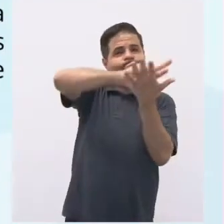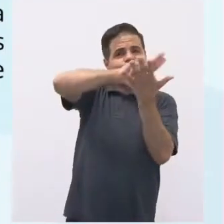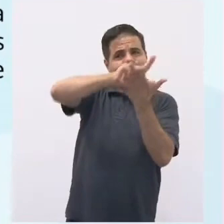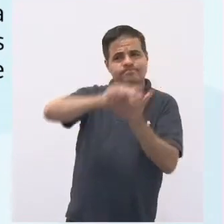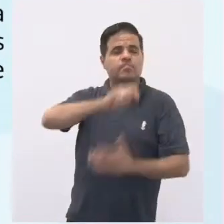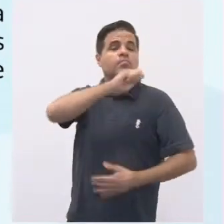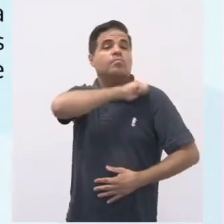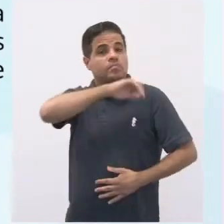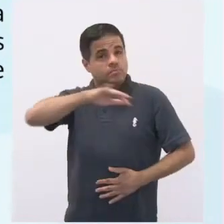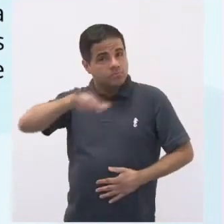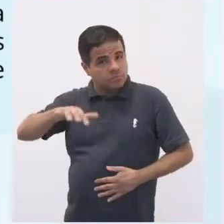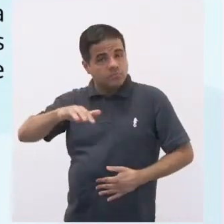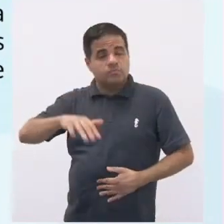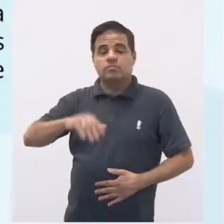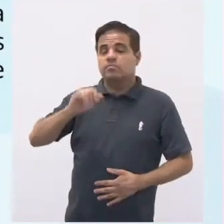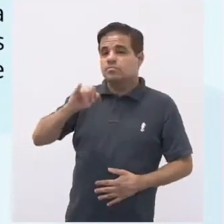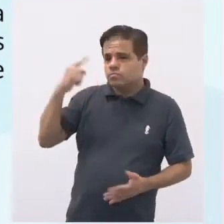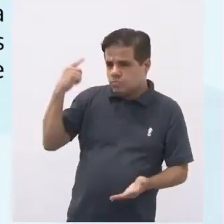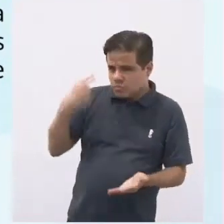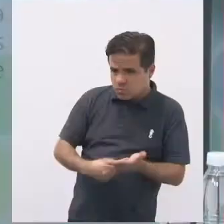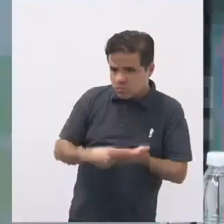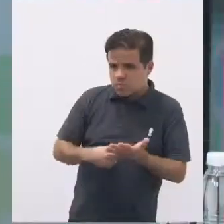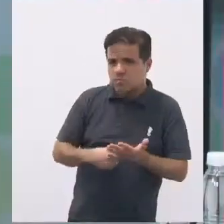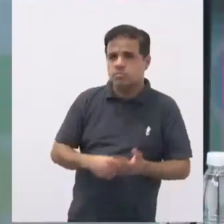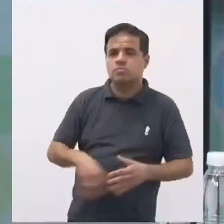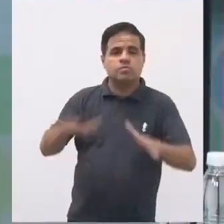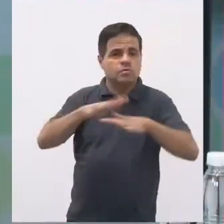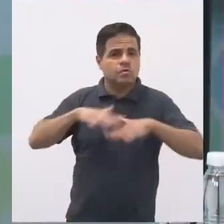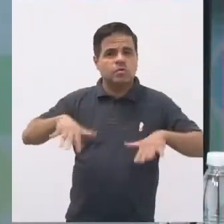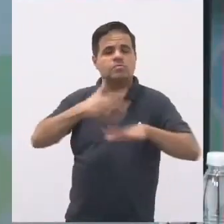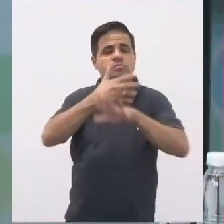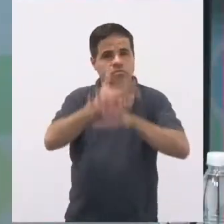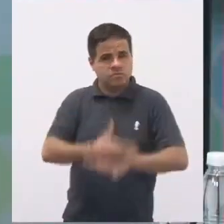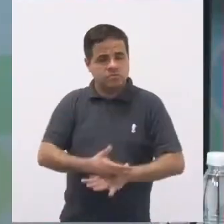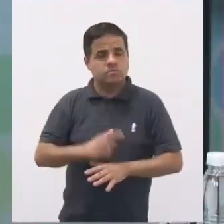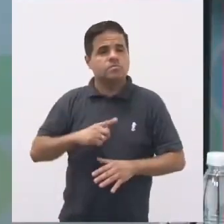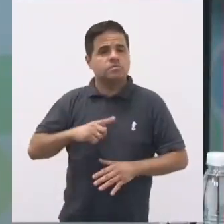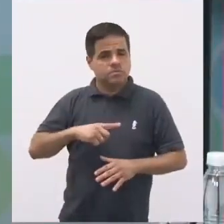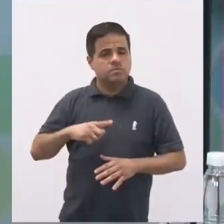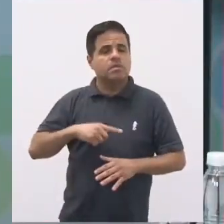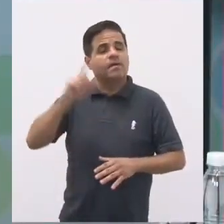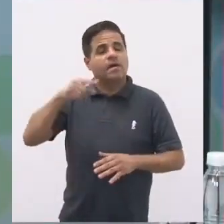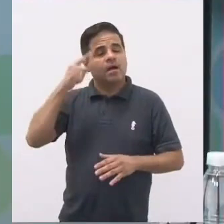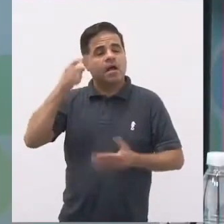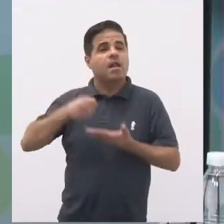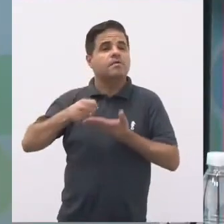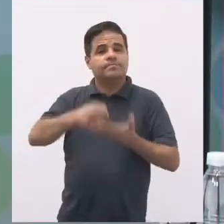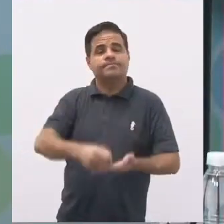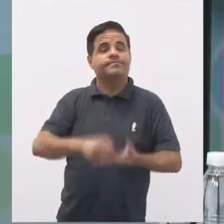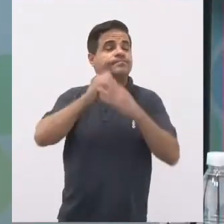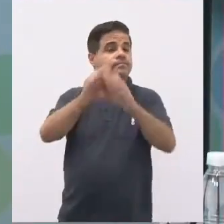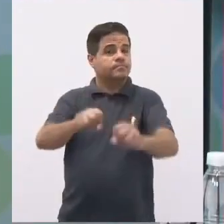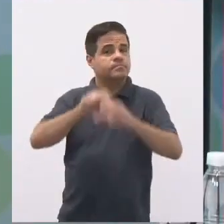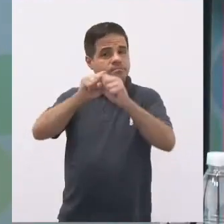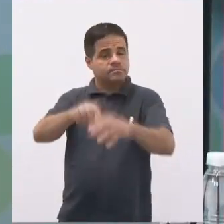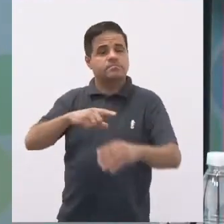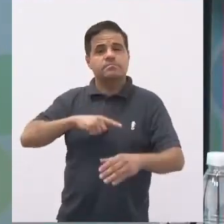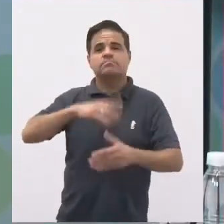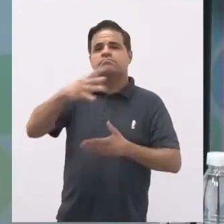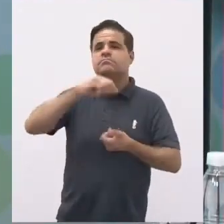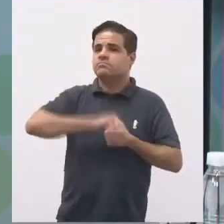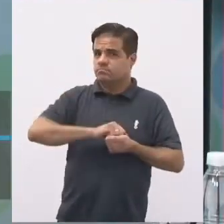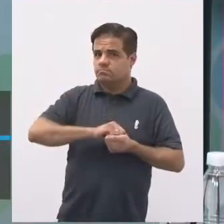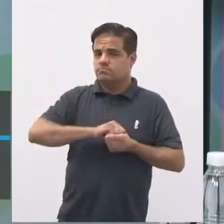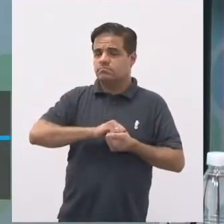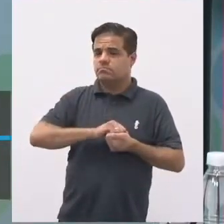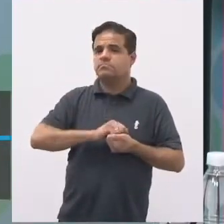dos alunos. Então, veja, esse compromisso que o nosso currículo também tem é de levar a educação cada vez mais com